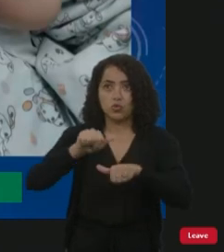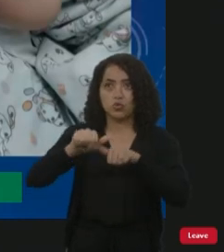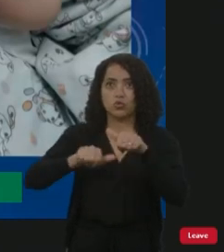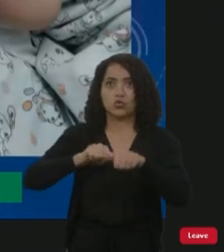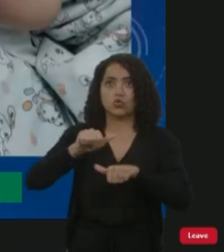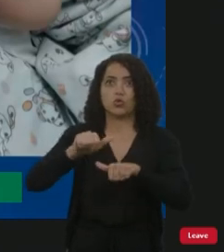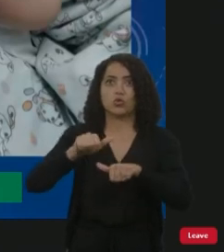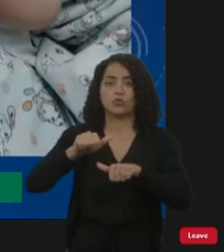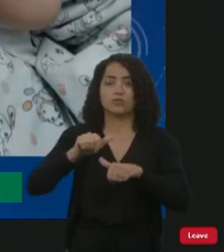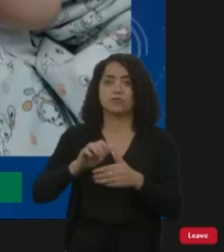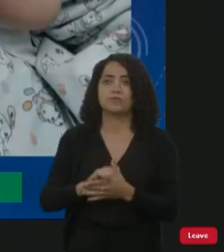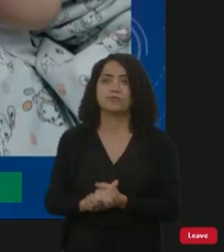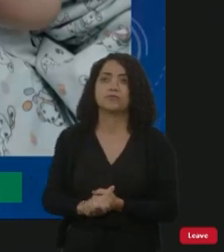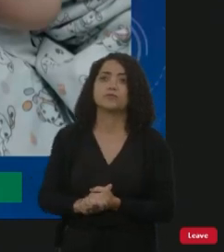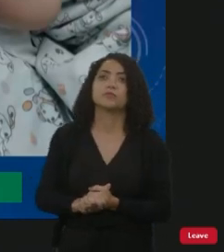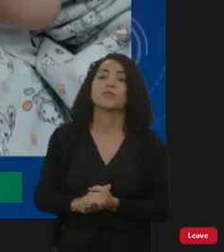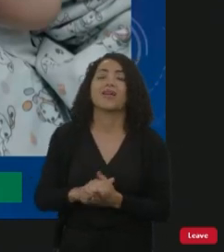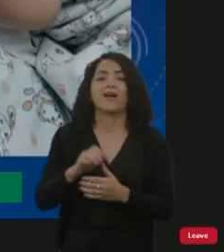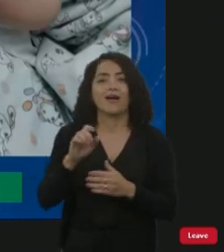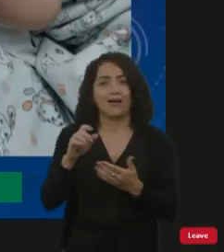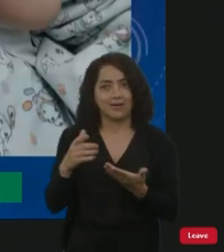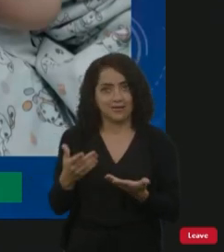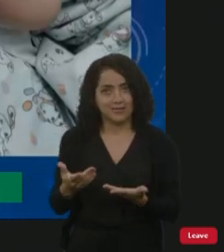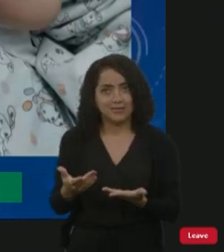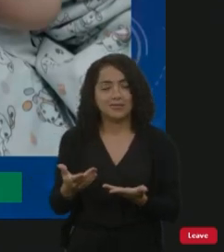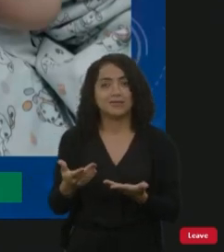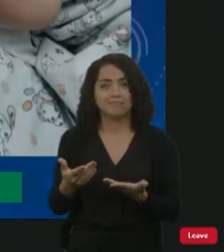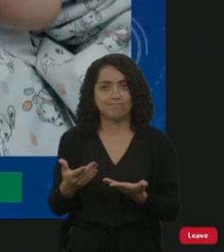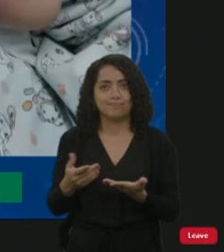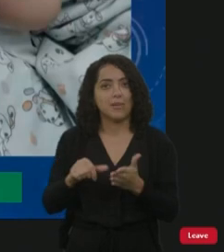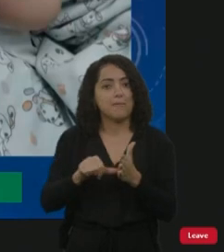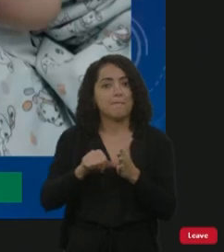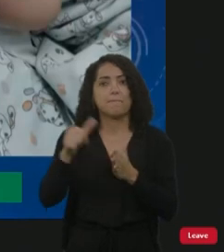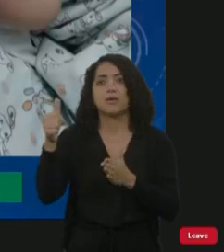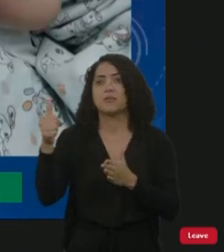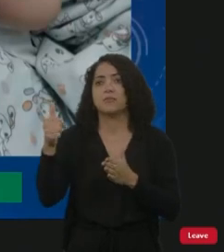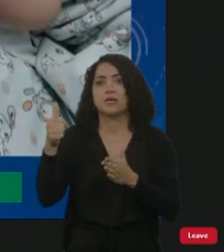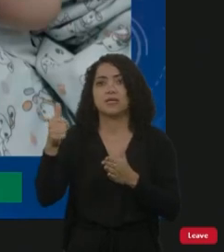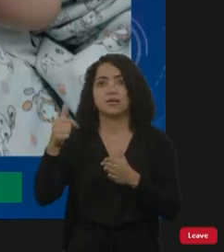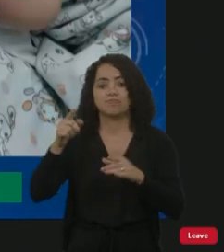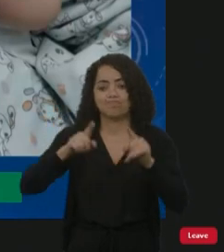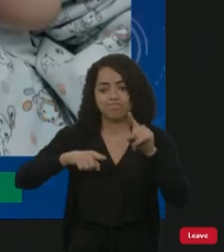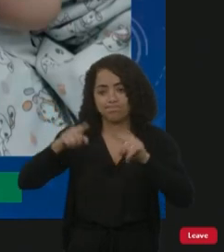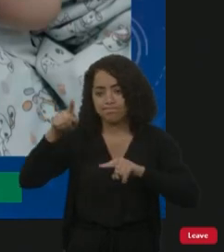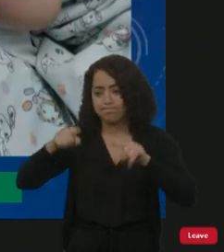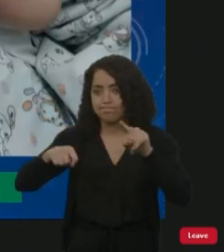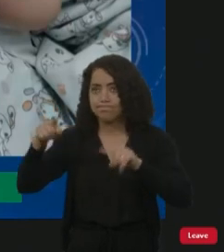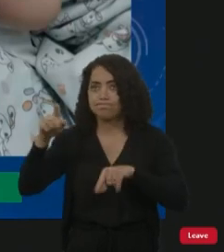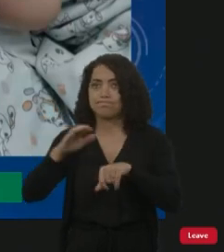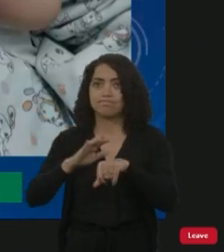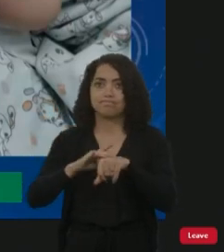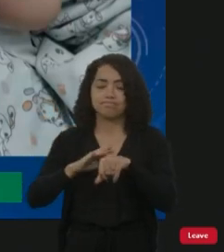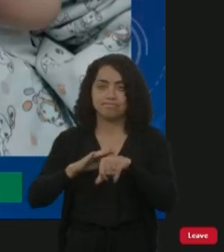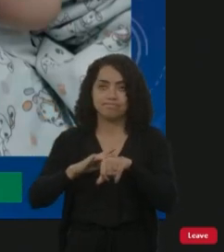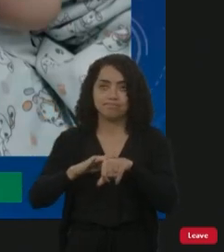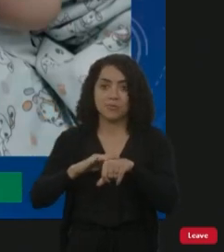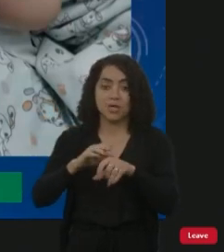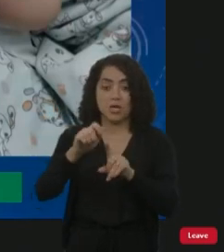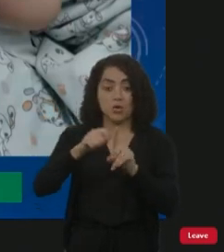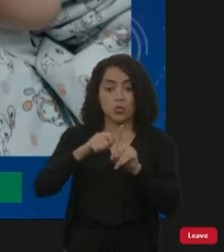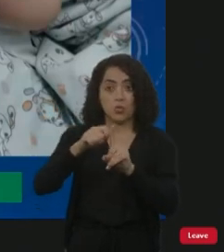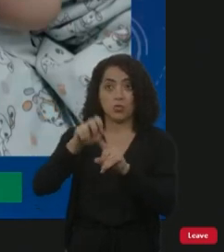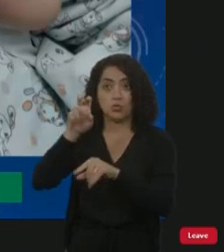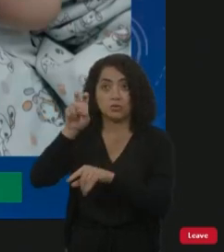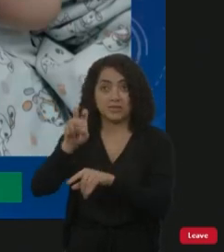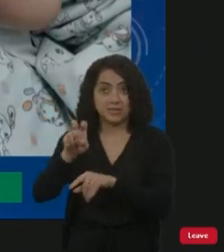ficou hipoativo. Aí sim, a gente teve a primeira descompensação da doença, com 5 meses e meio